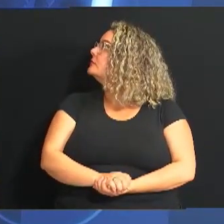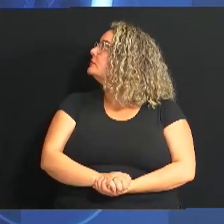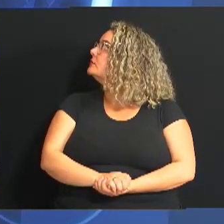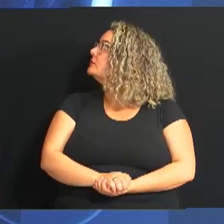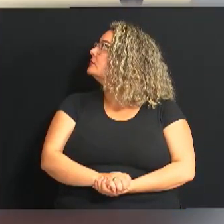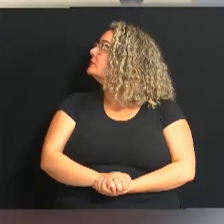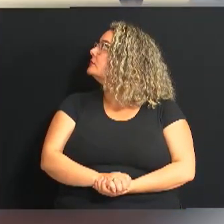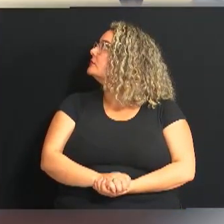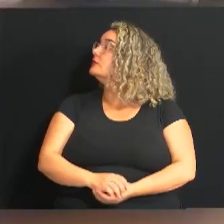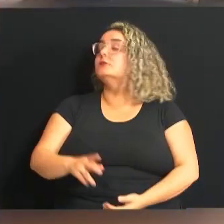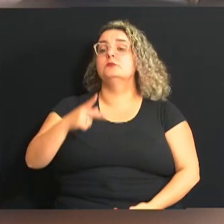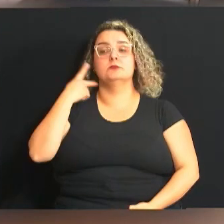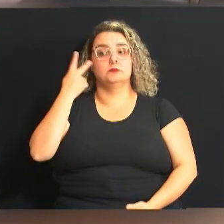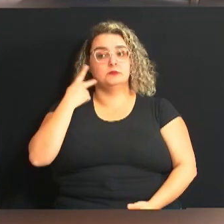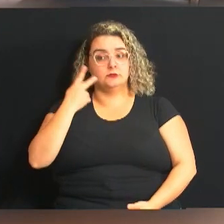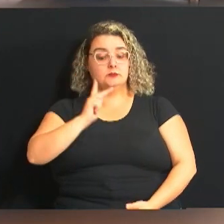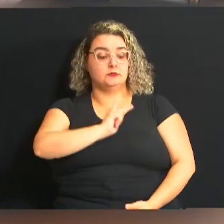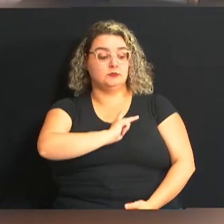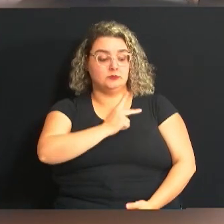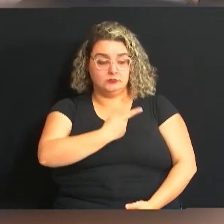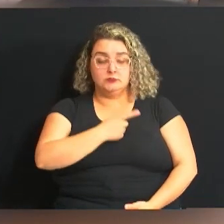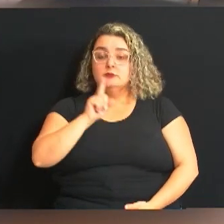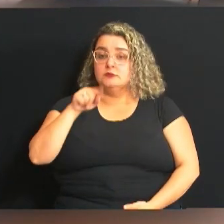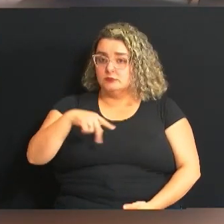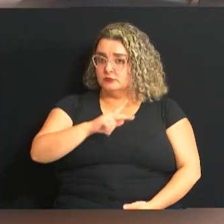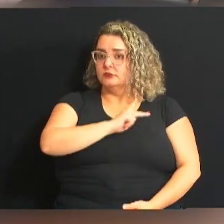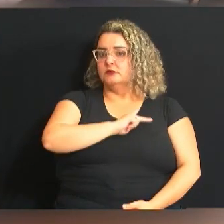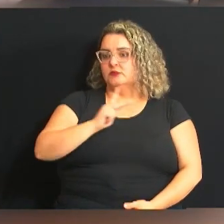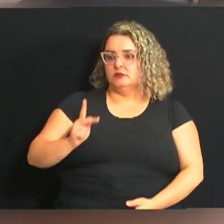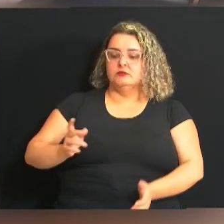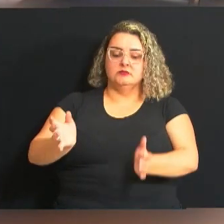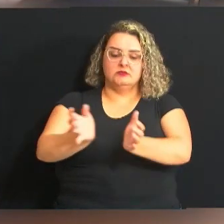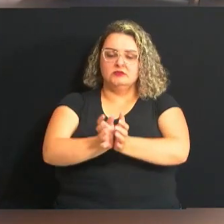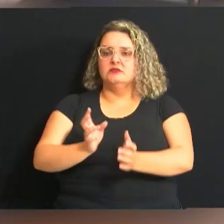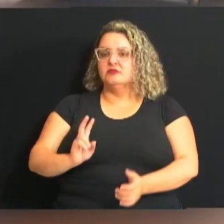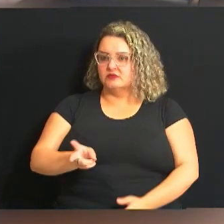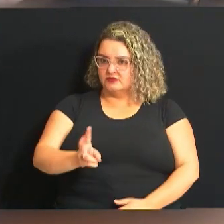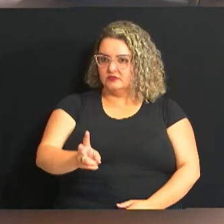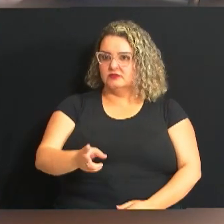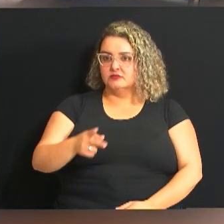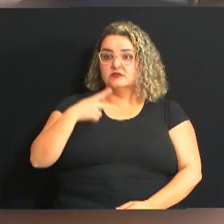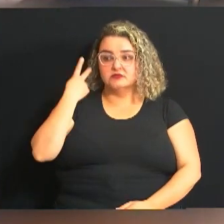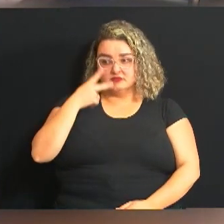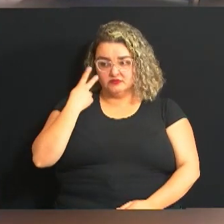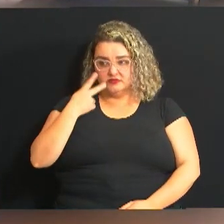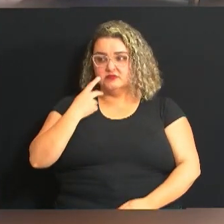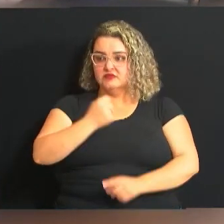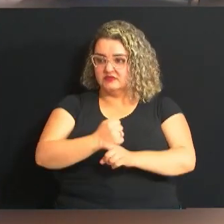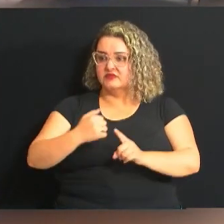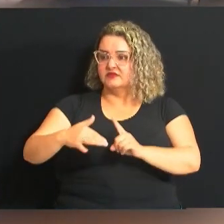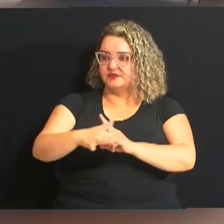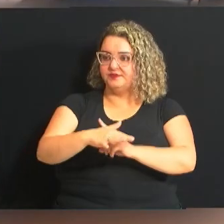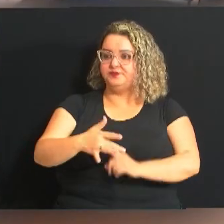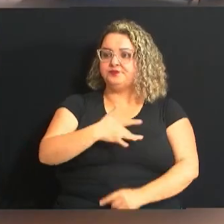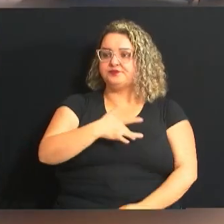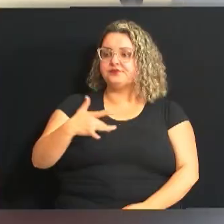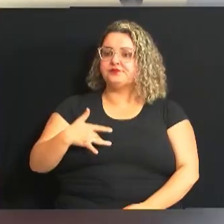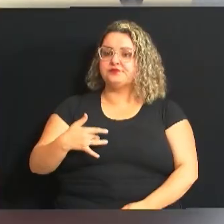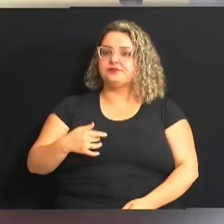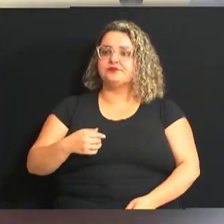O vereador Paulo Haddad, que é presidente da Comissão Permanente de Política Social e Saúde, comandou